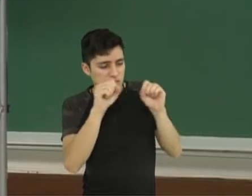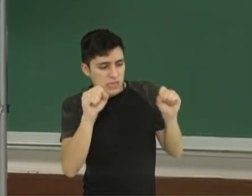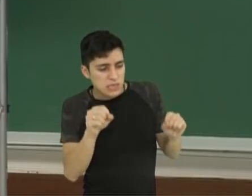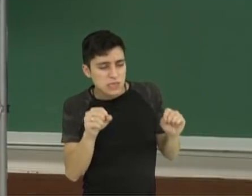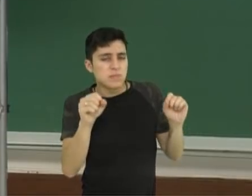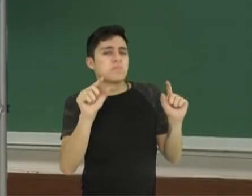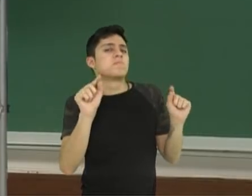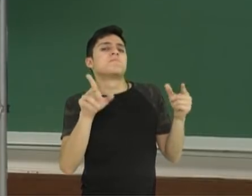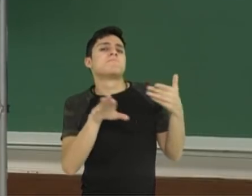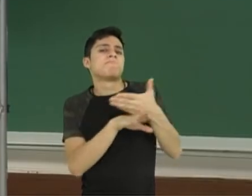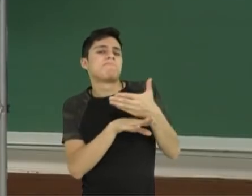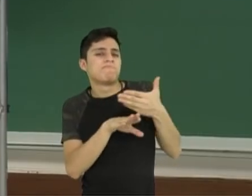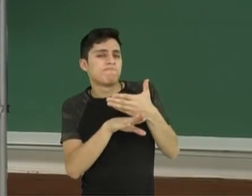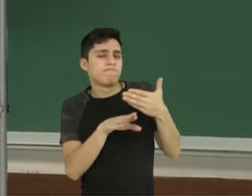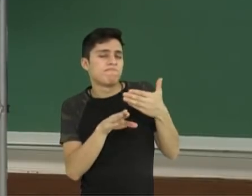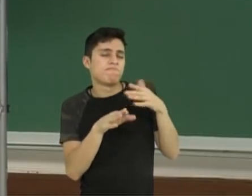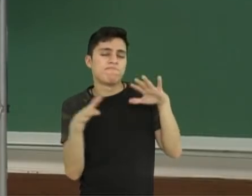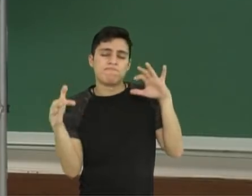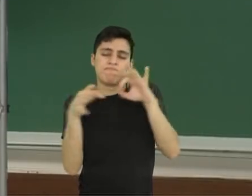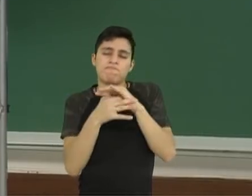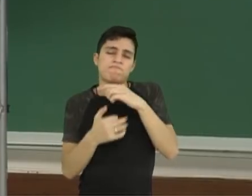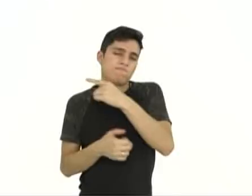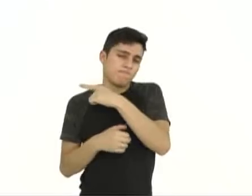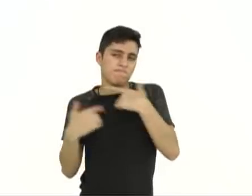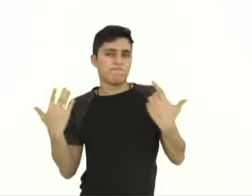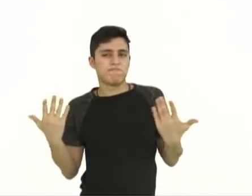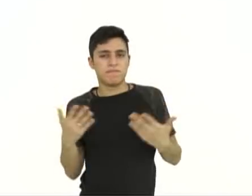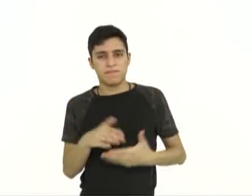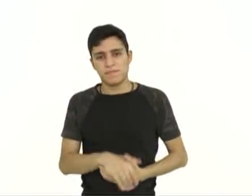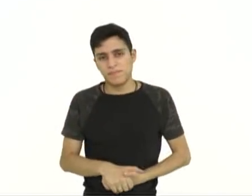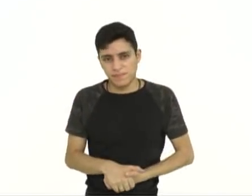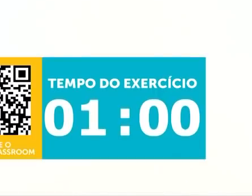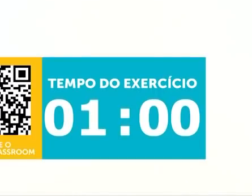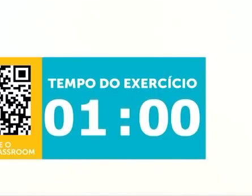estão participando dessa atividade que ela está fazendo?